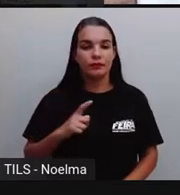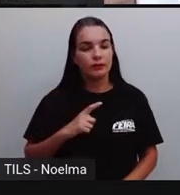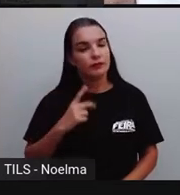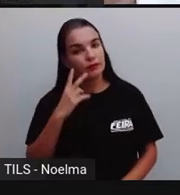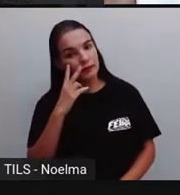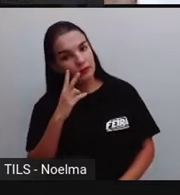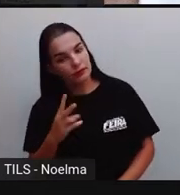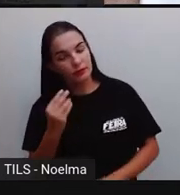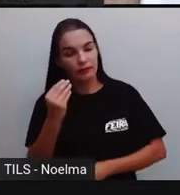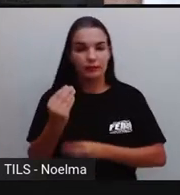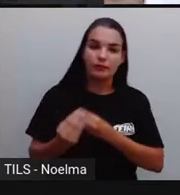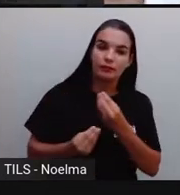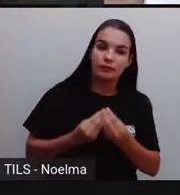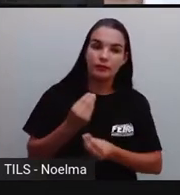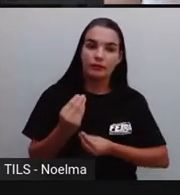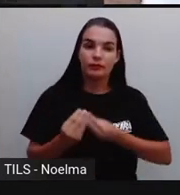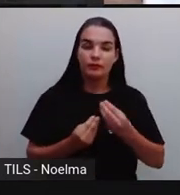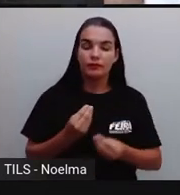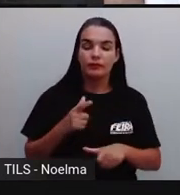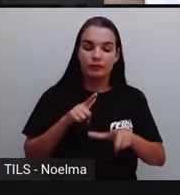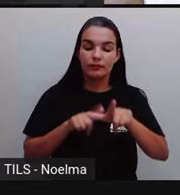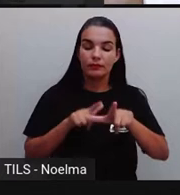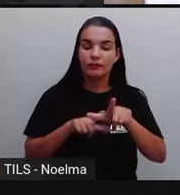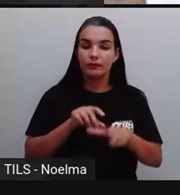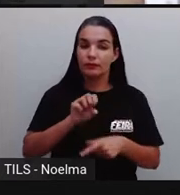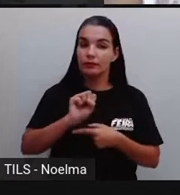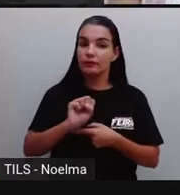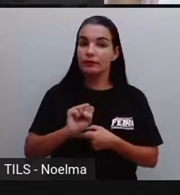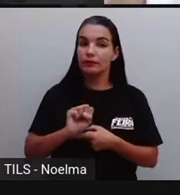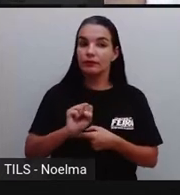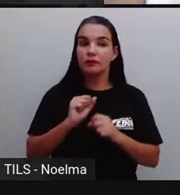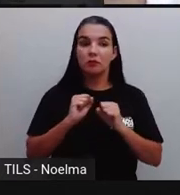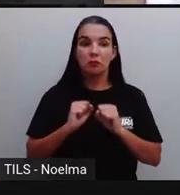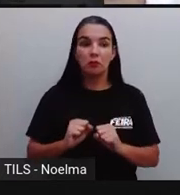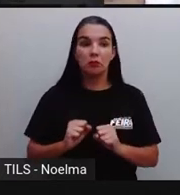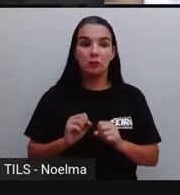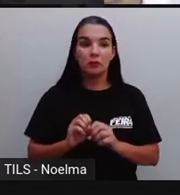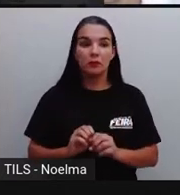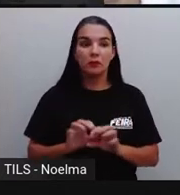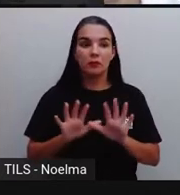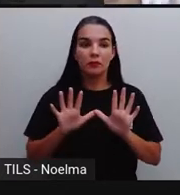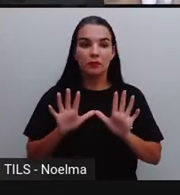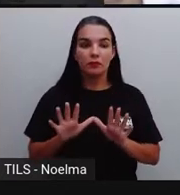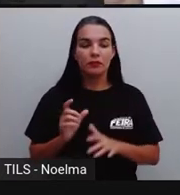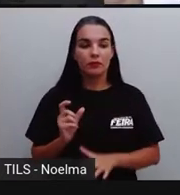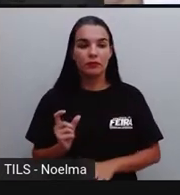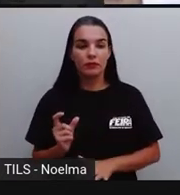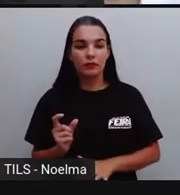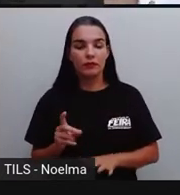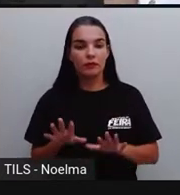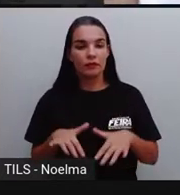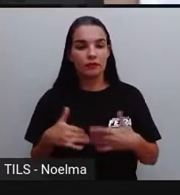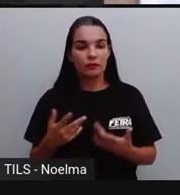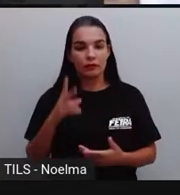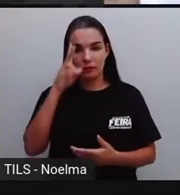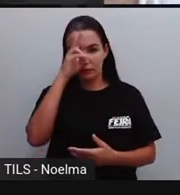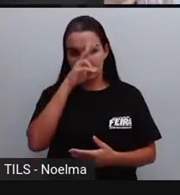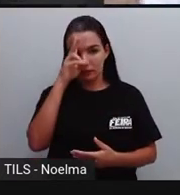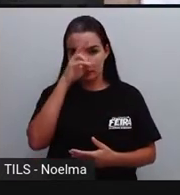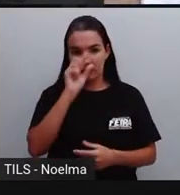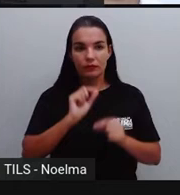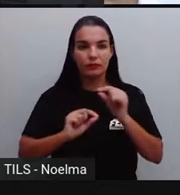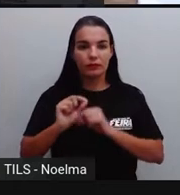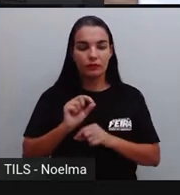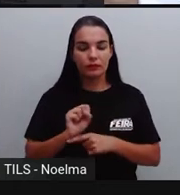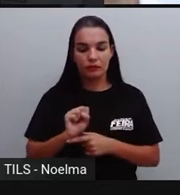já vimos, né? Que a letra Si pode aparecer na palavra. Então, relembrando, na palavrinha, o Si pode ter, ó,